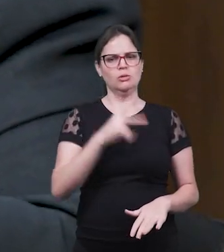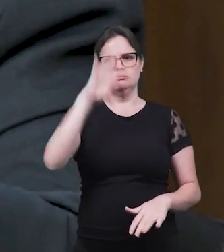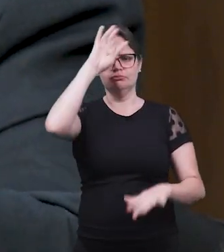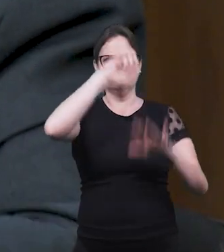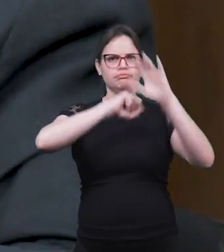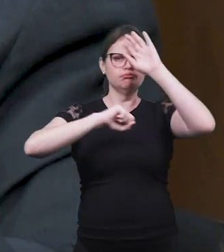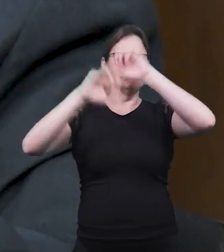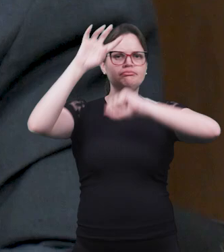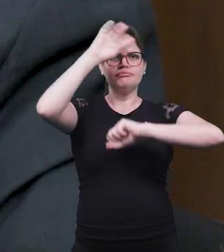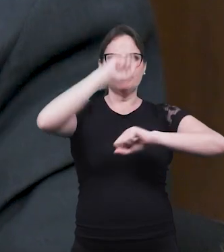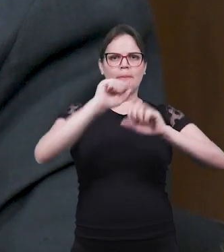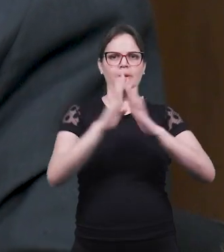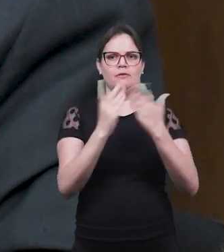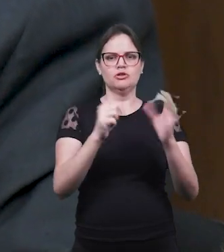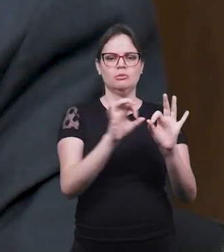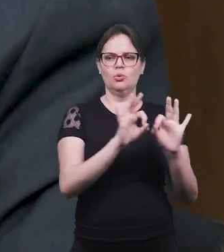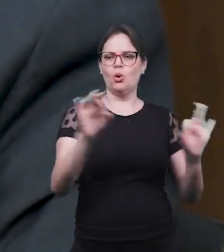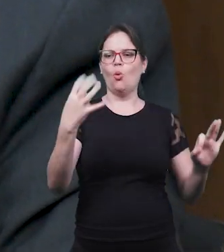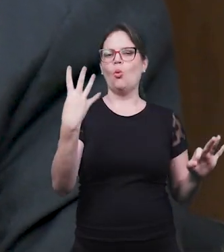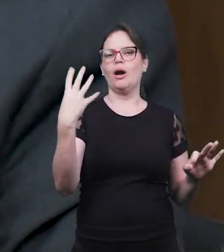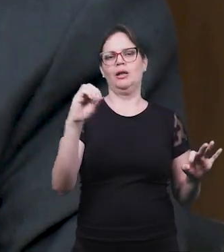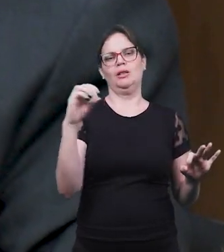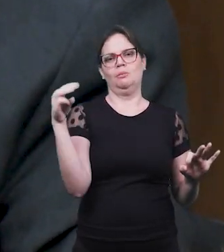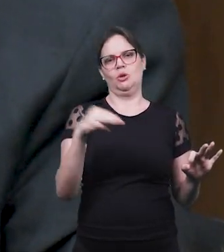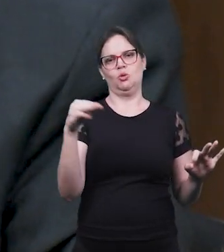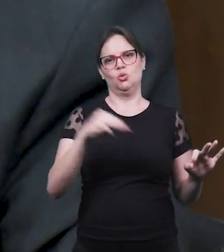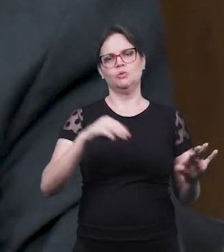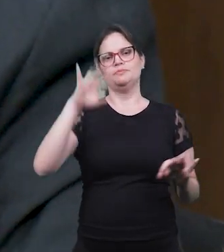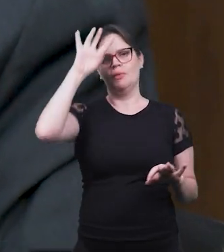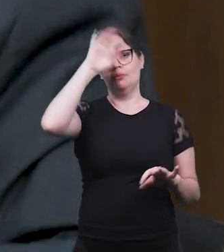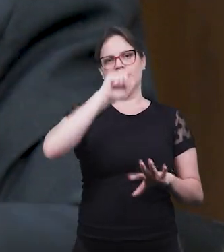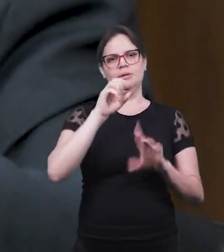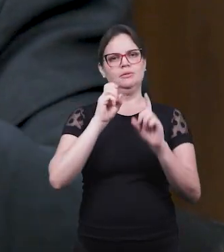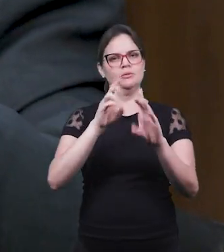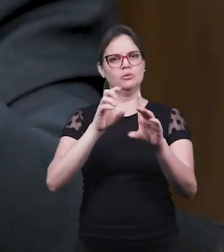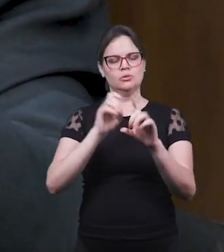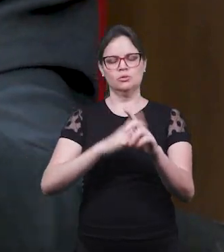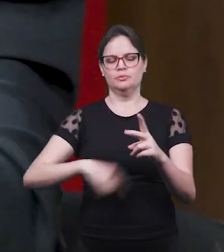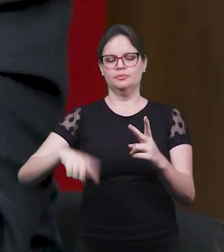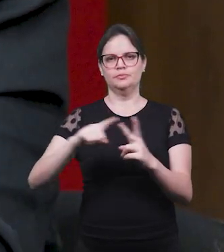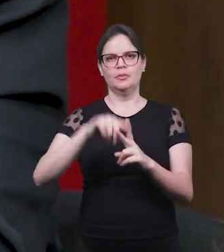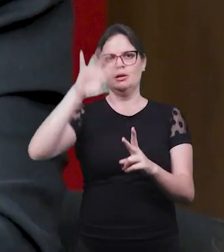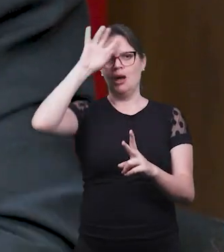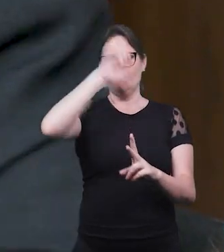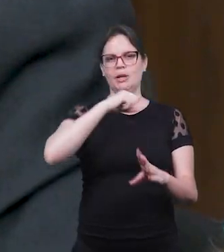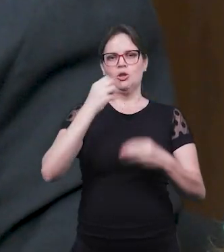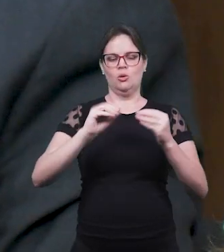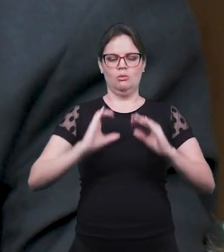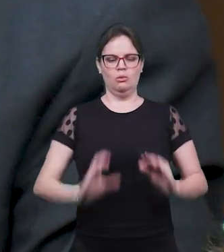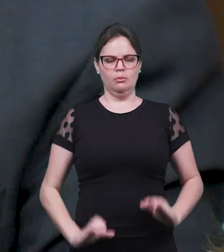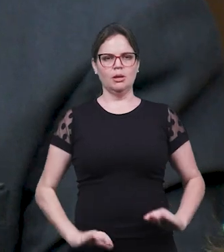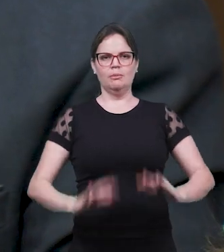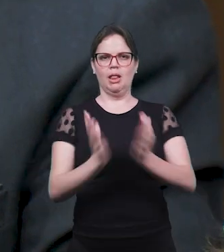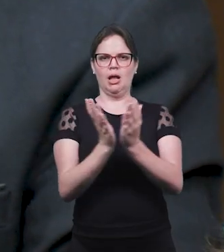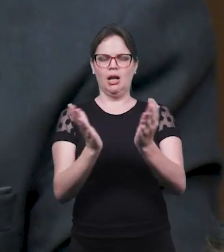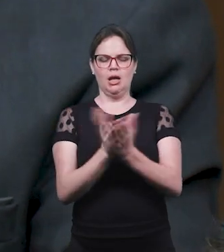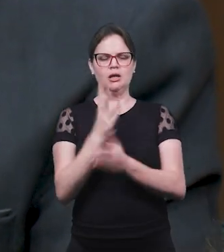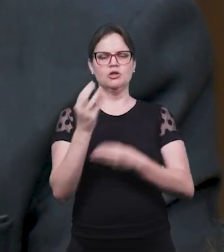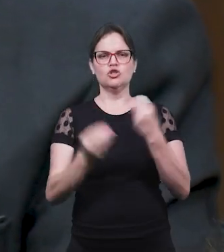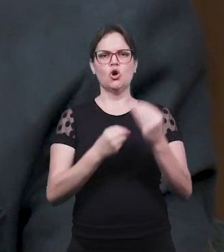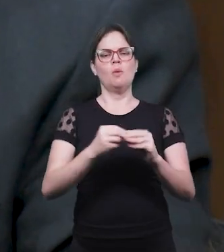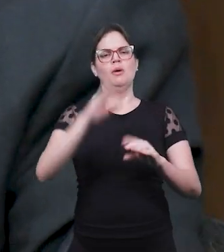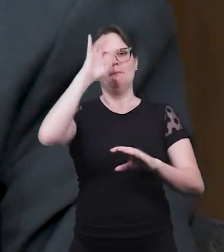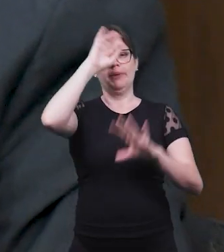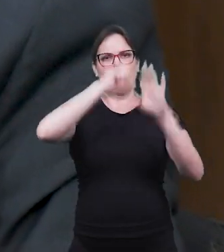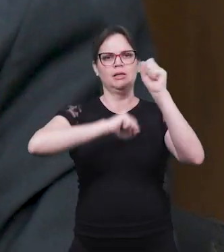ia aprendendo Bíblia, aprendendo doutrina, aprendendo postura de crente, aprendendo